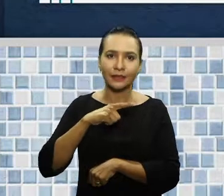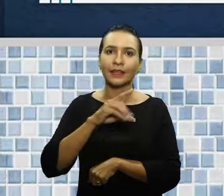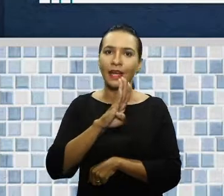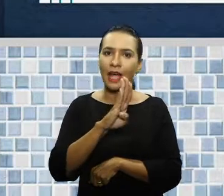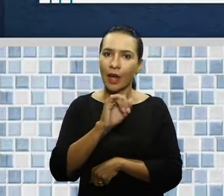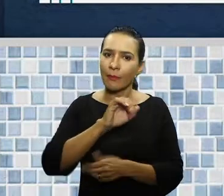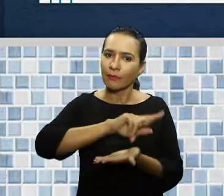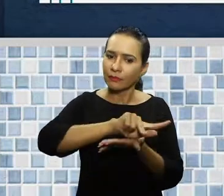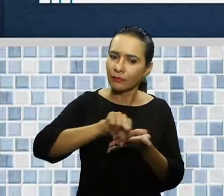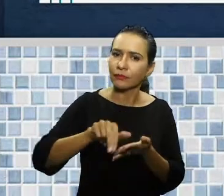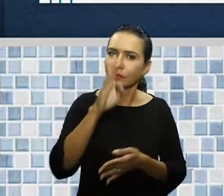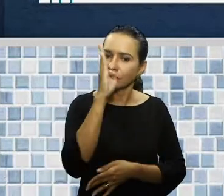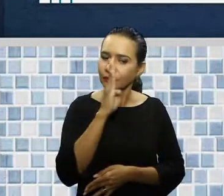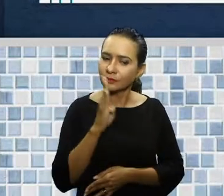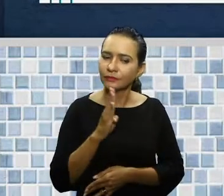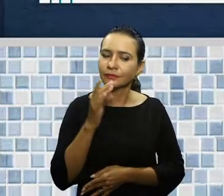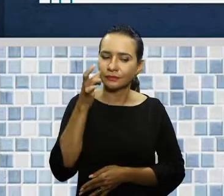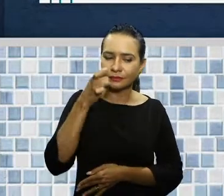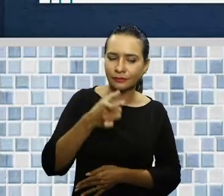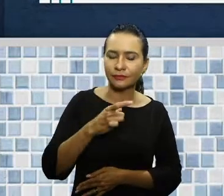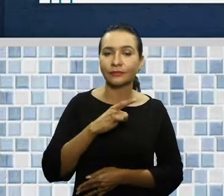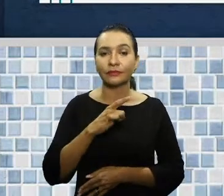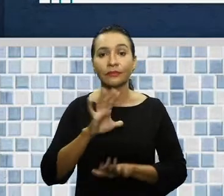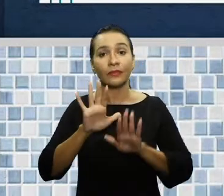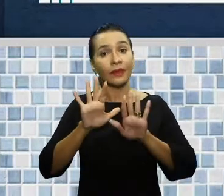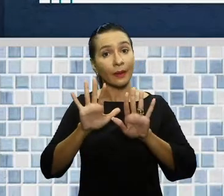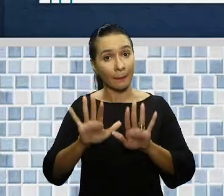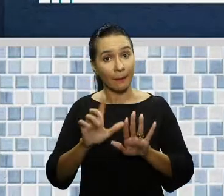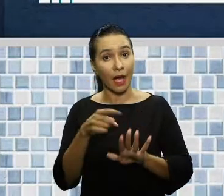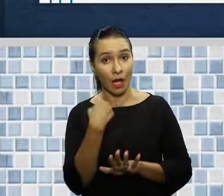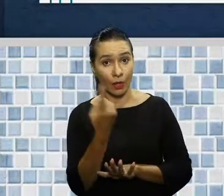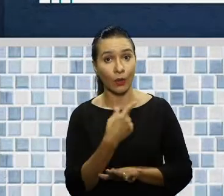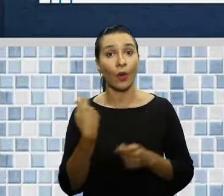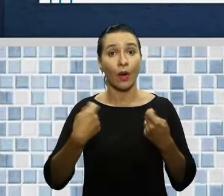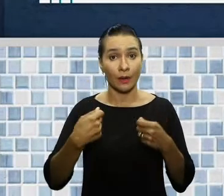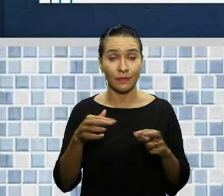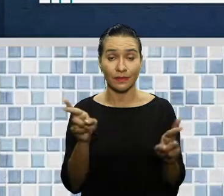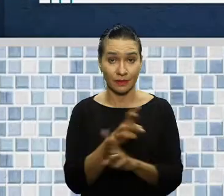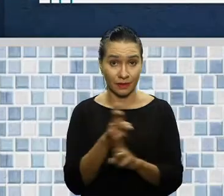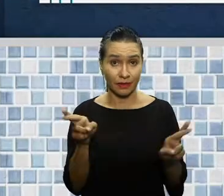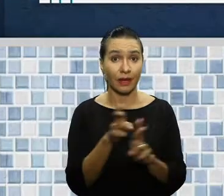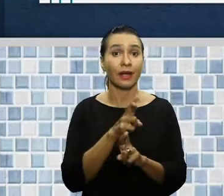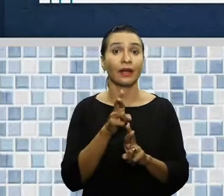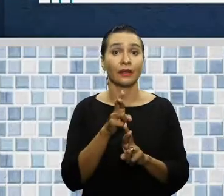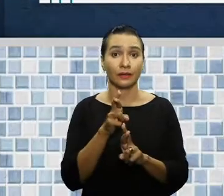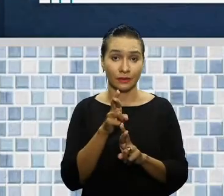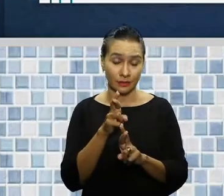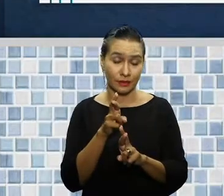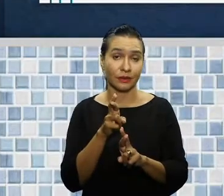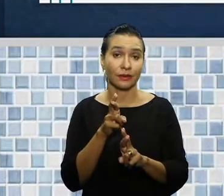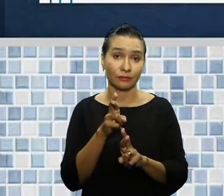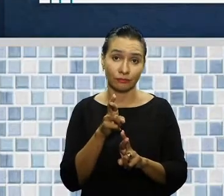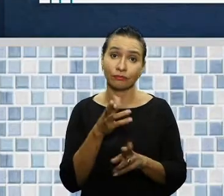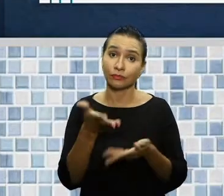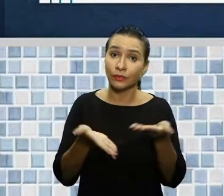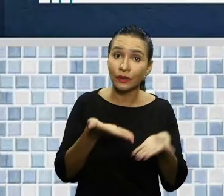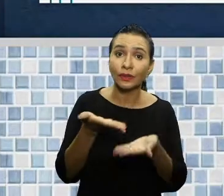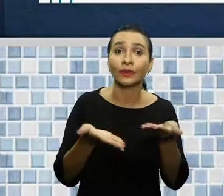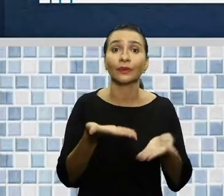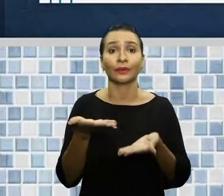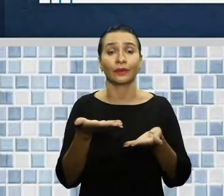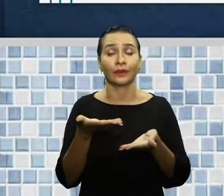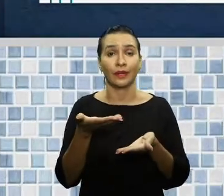nosso país, mas que a gente deve ter uma relação de sensibilidade com o que tem